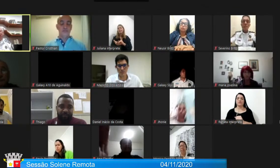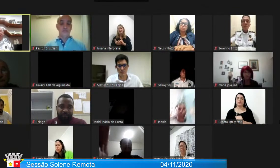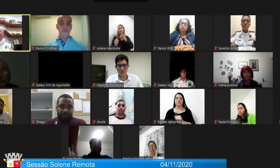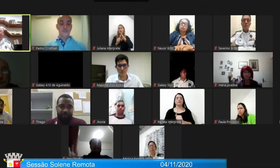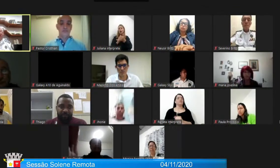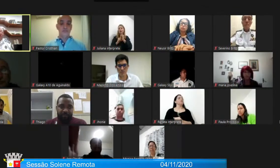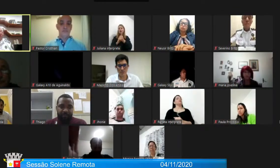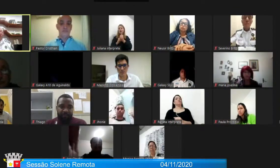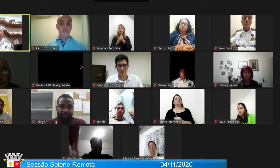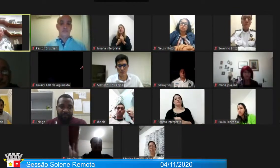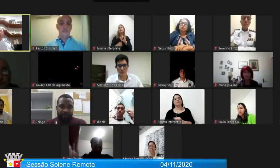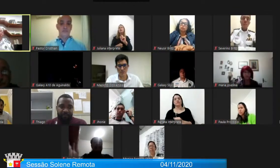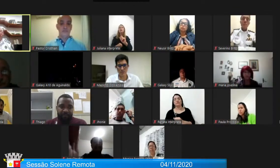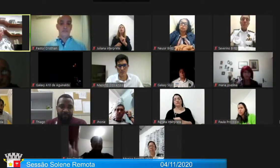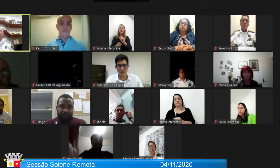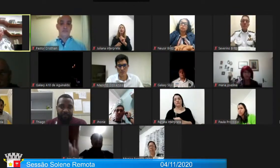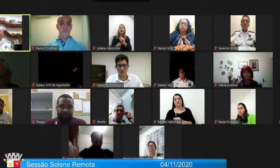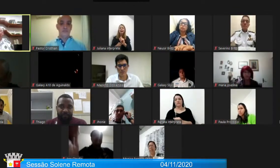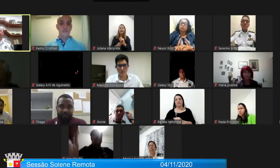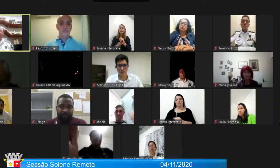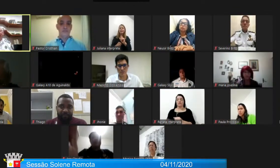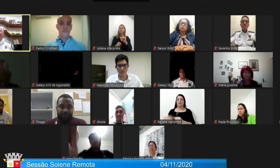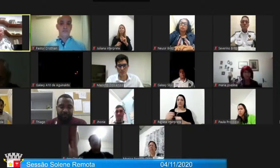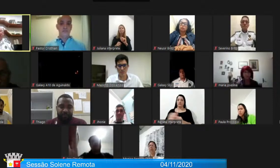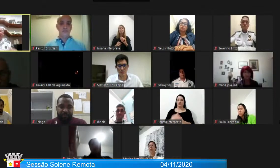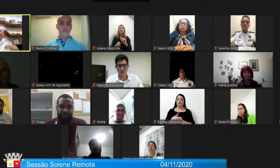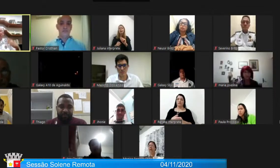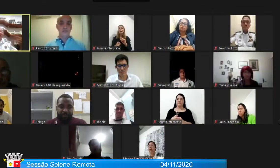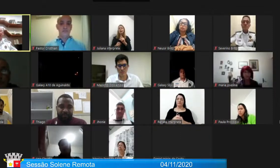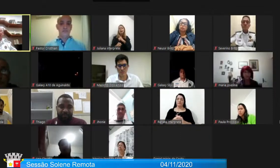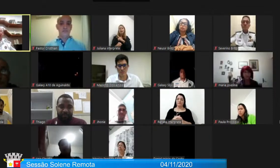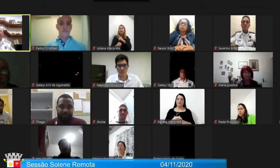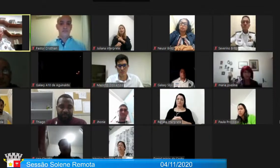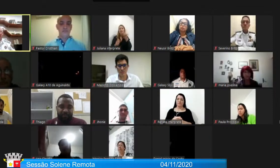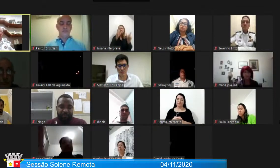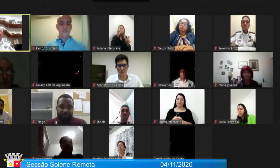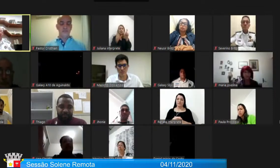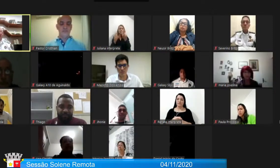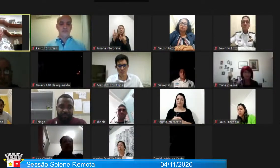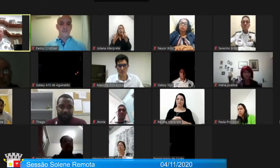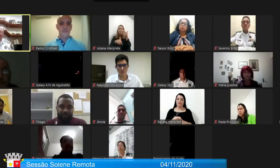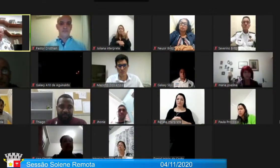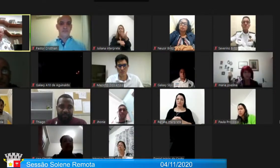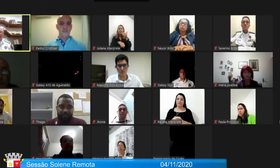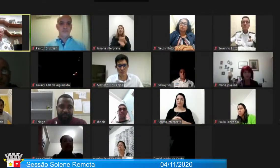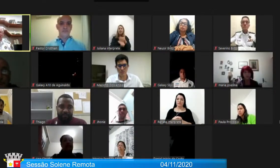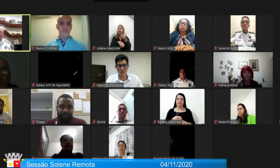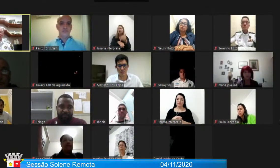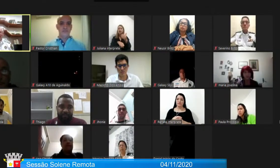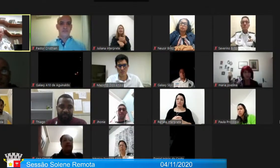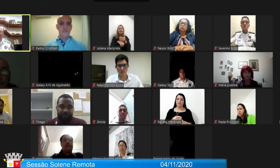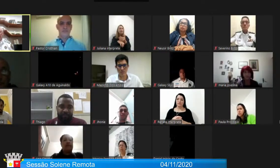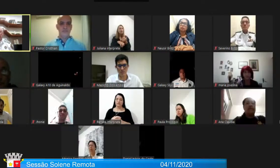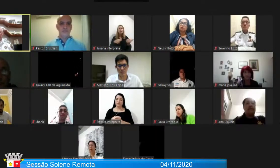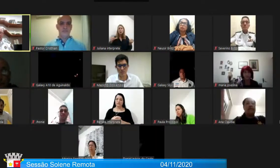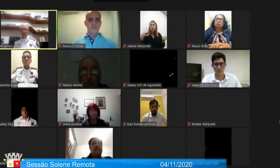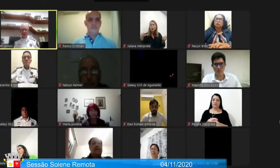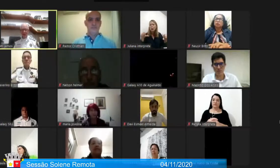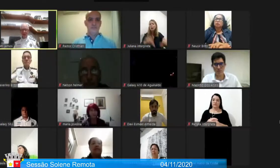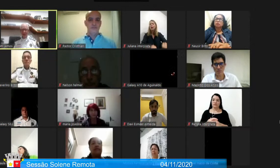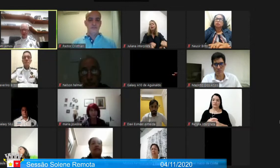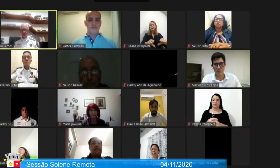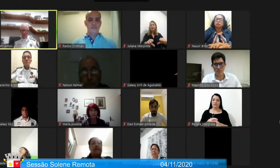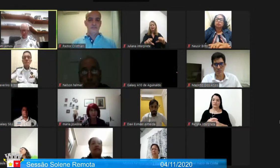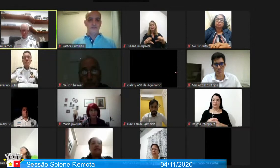que levam indivíduos a práticas inacreditáveis. E Deus não está